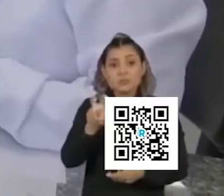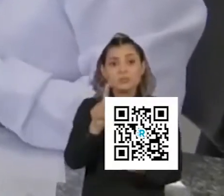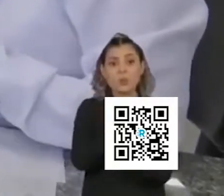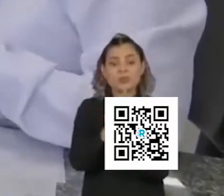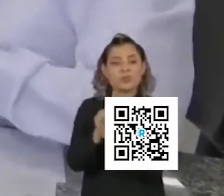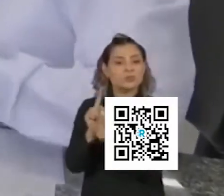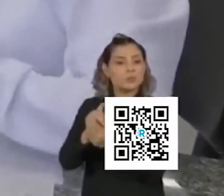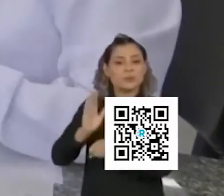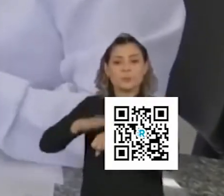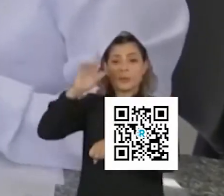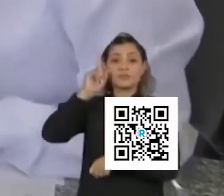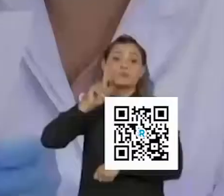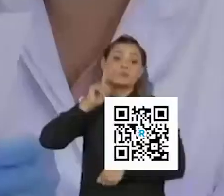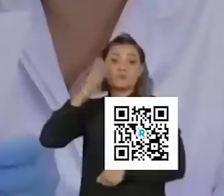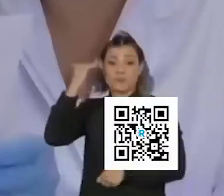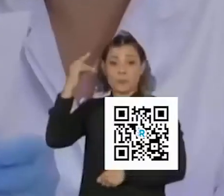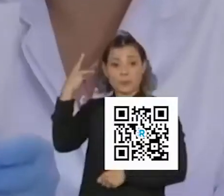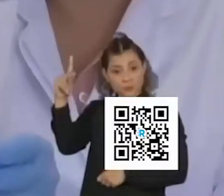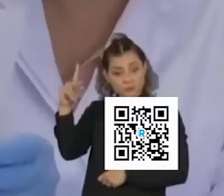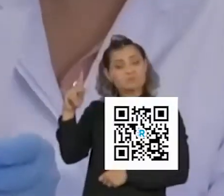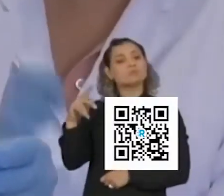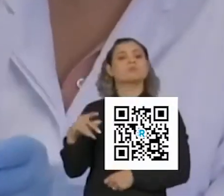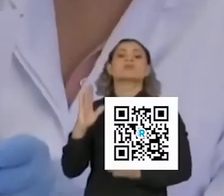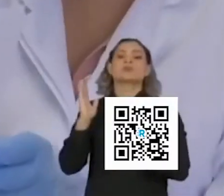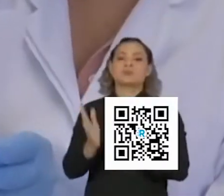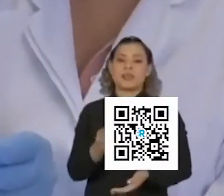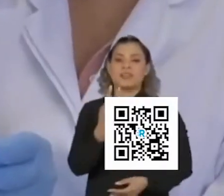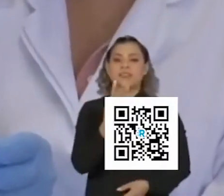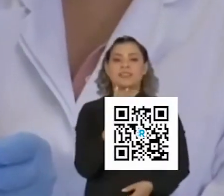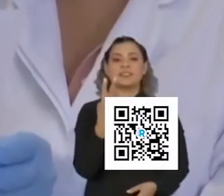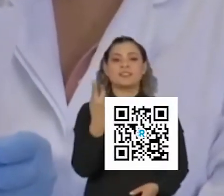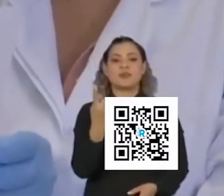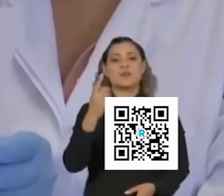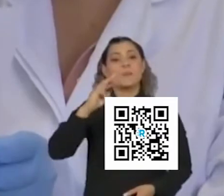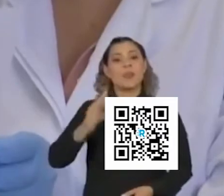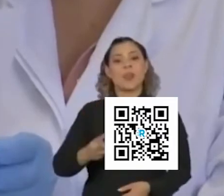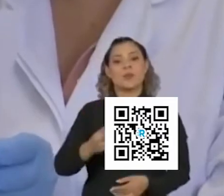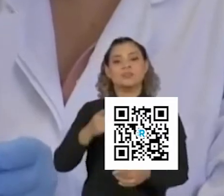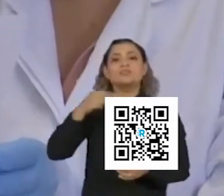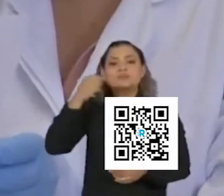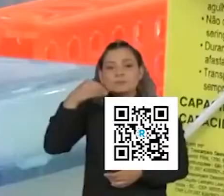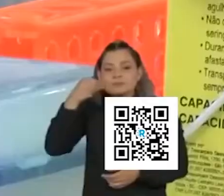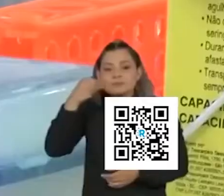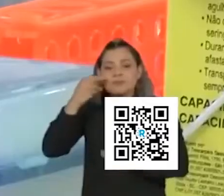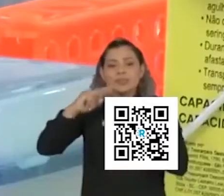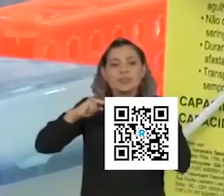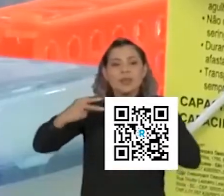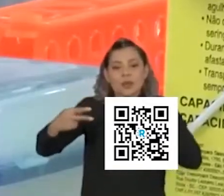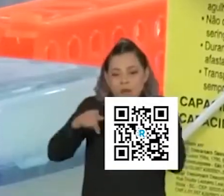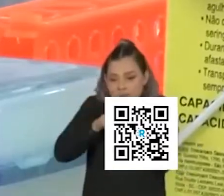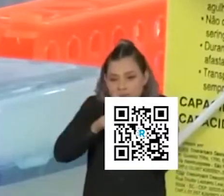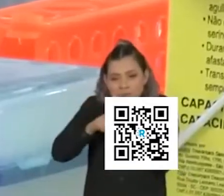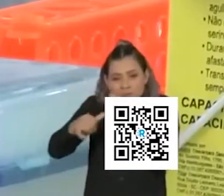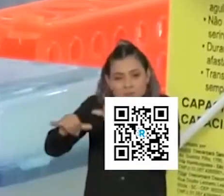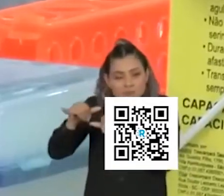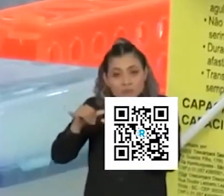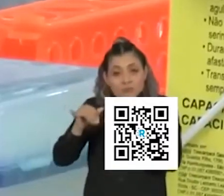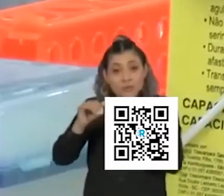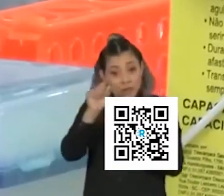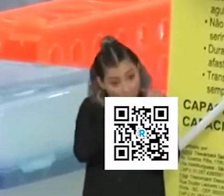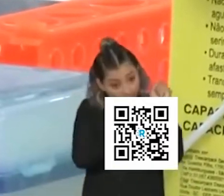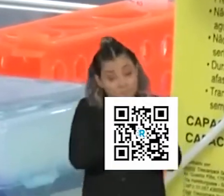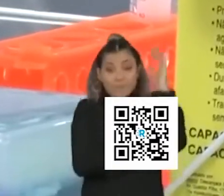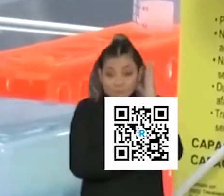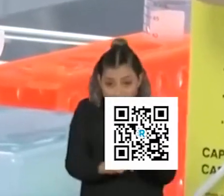mais populares nos Estados Unidos já fizeram mais de 31 milhões de testes de DNA. Empresas brasileiras